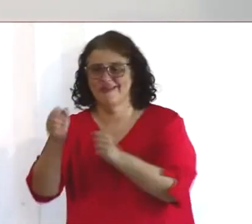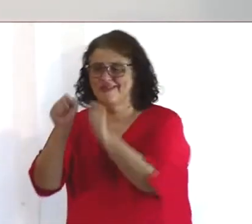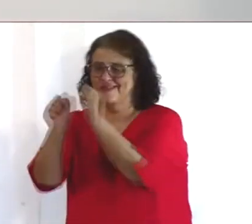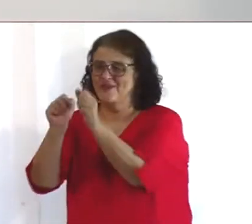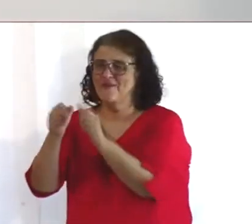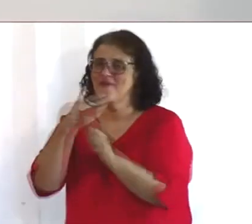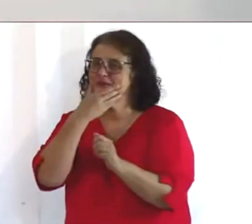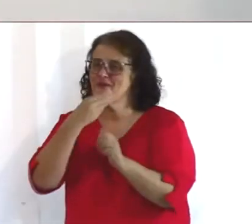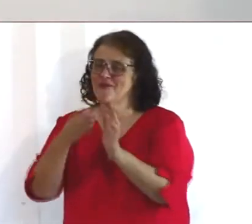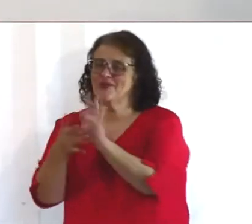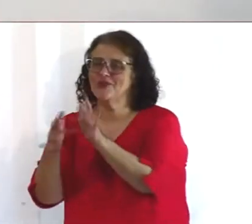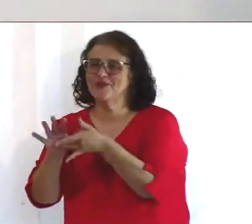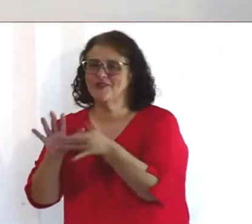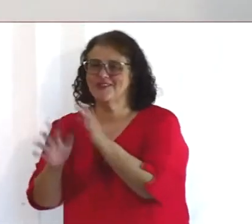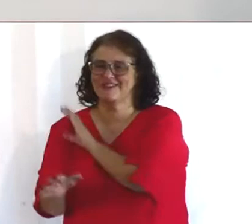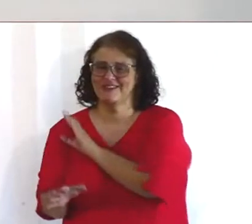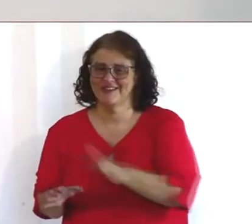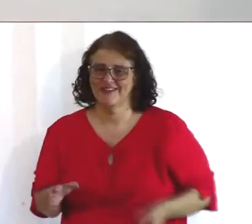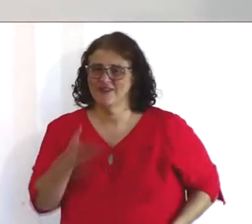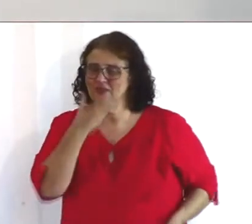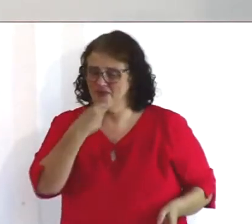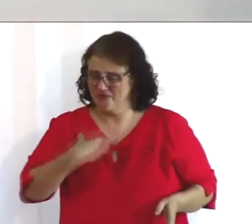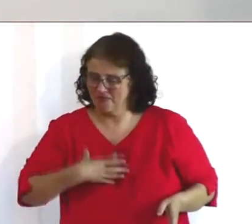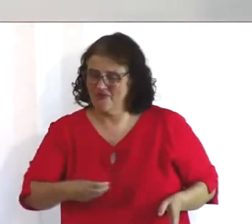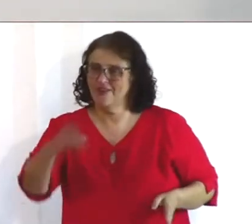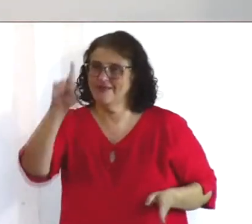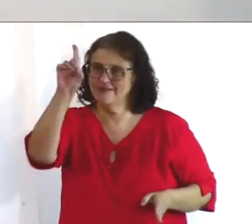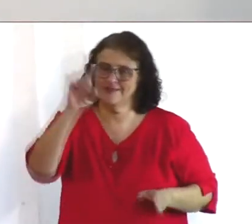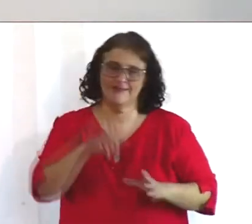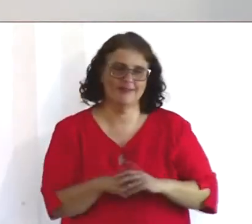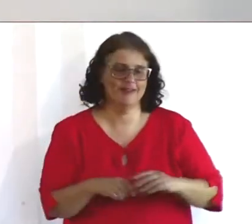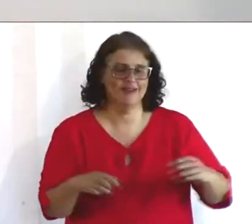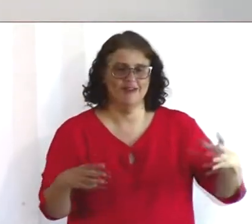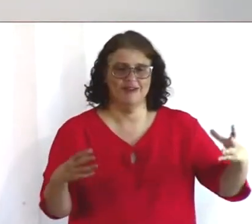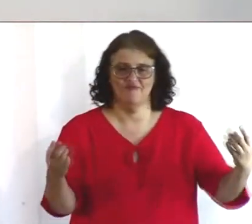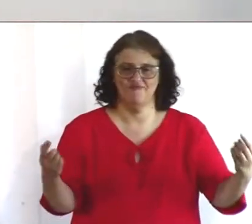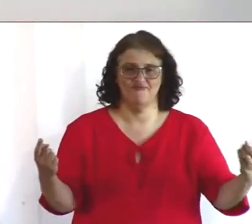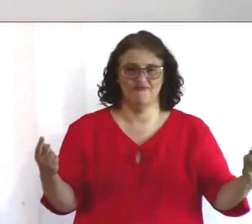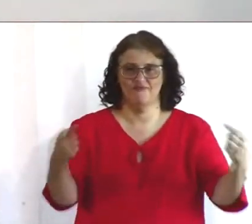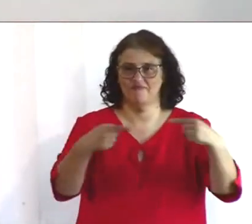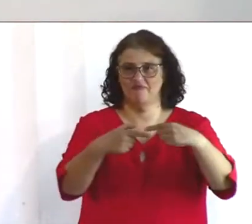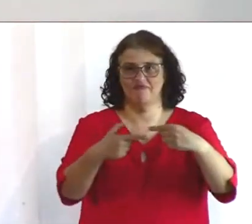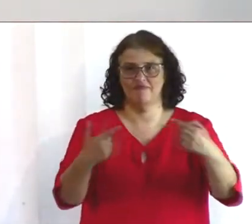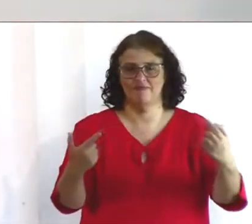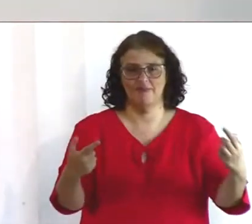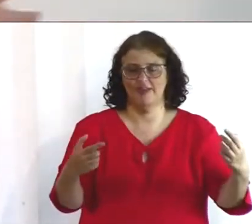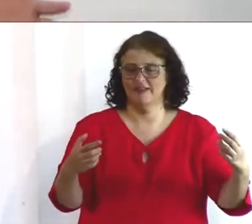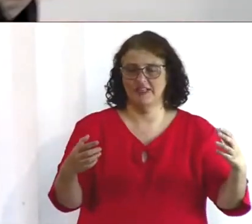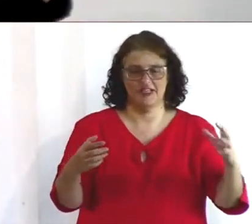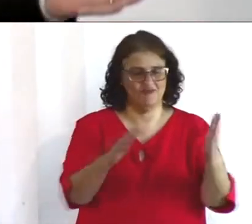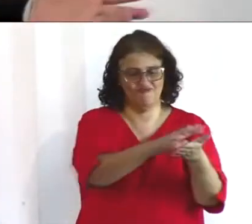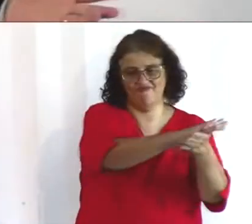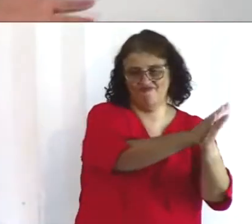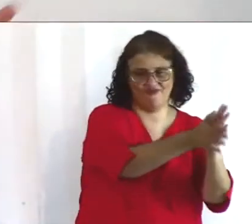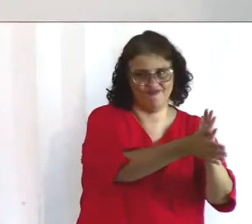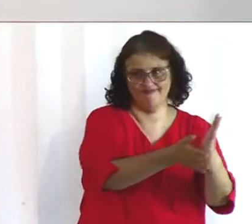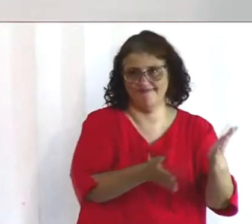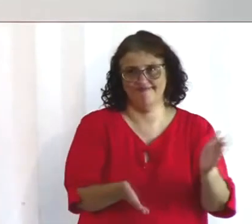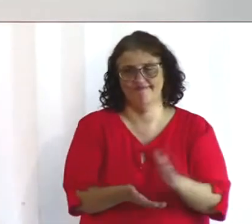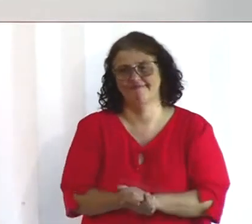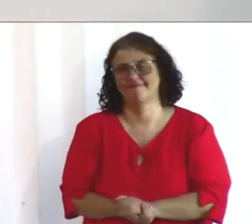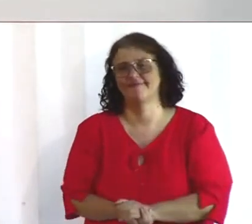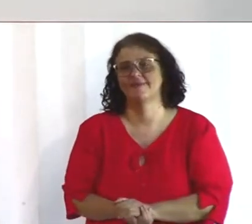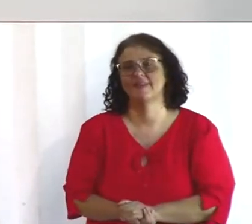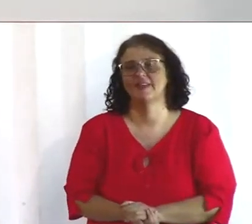um movimento da palavra de Deus rumo à escuridão. É a luz chegando na escuridão. Pobre deste homem, nem sabia o que estava